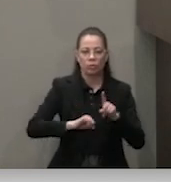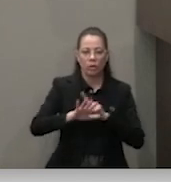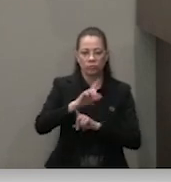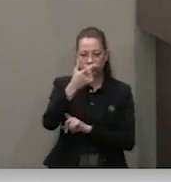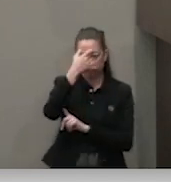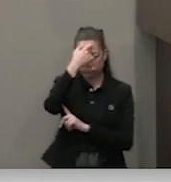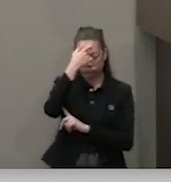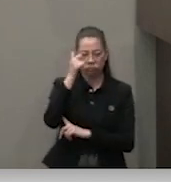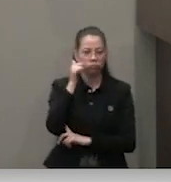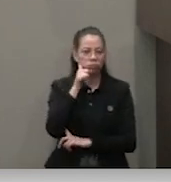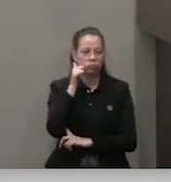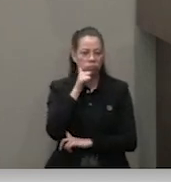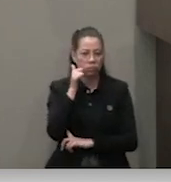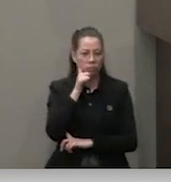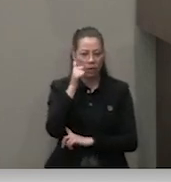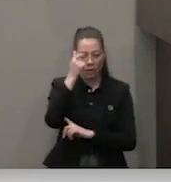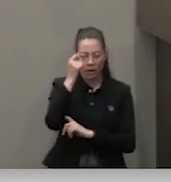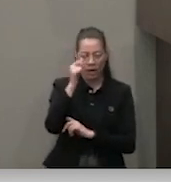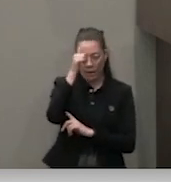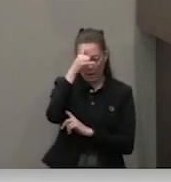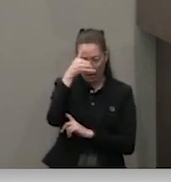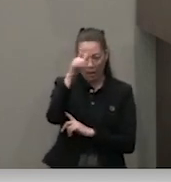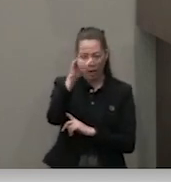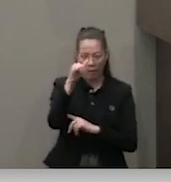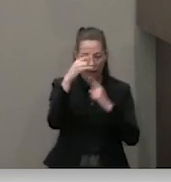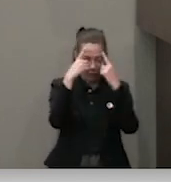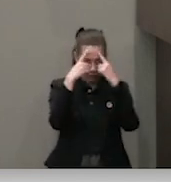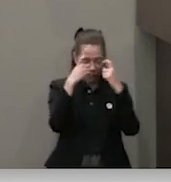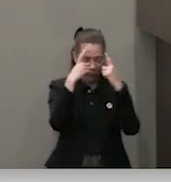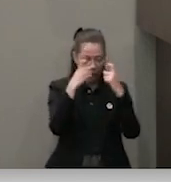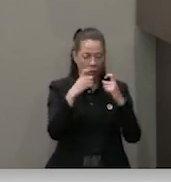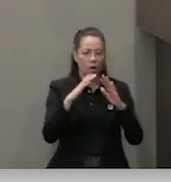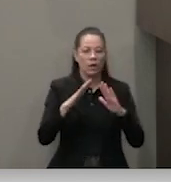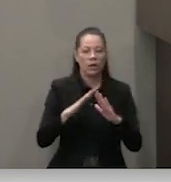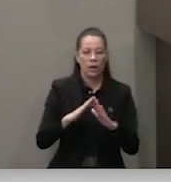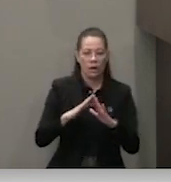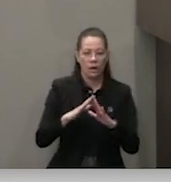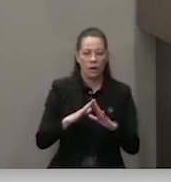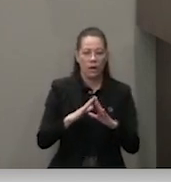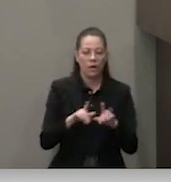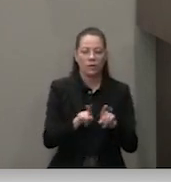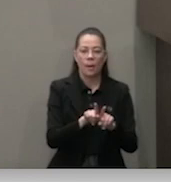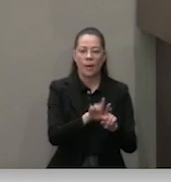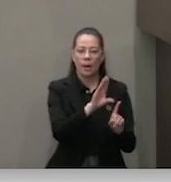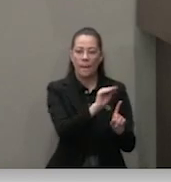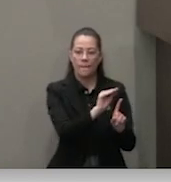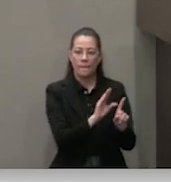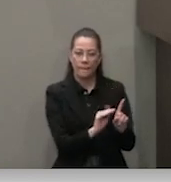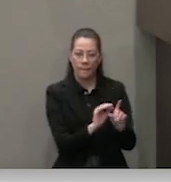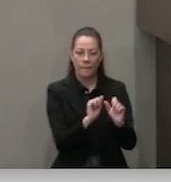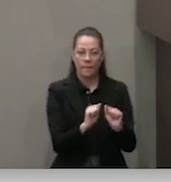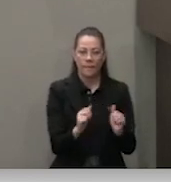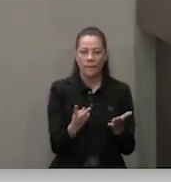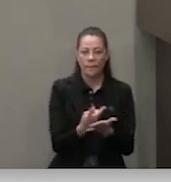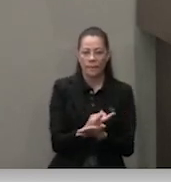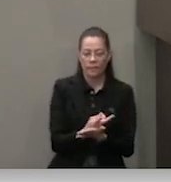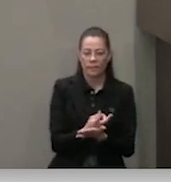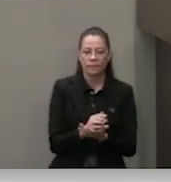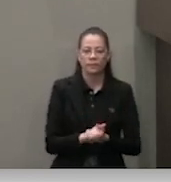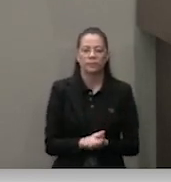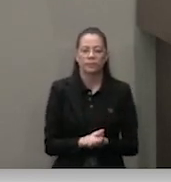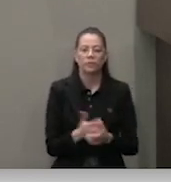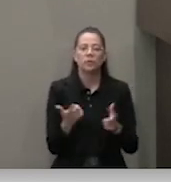mulher para a violência doméstica e os abusos invisíveis que podem vir a sofrer